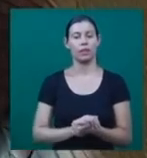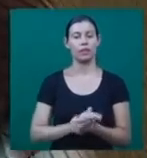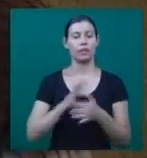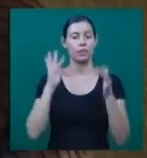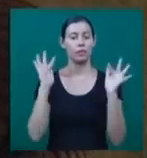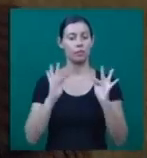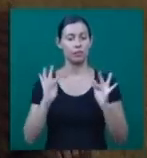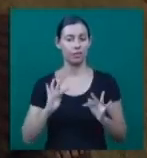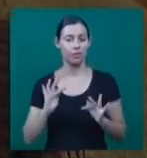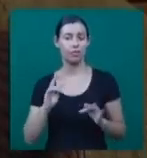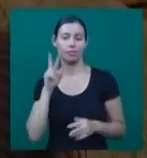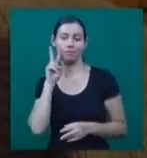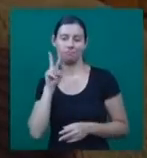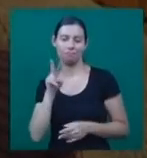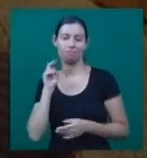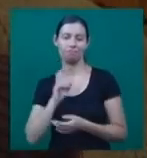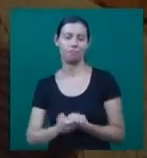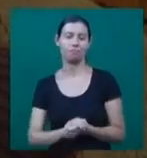carreira solo.